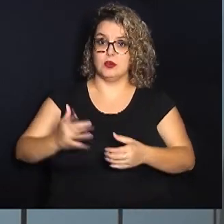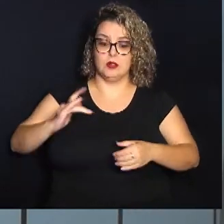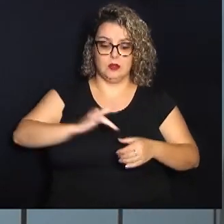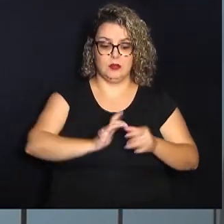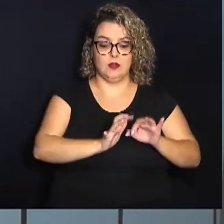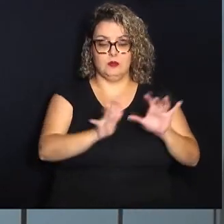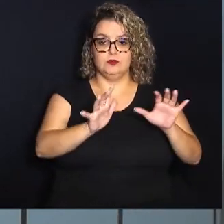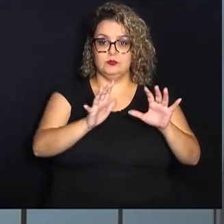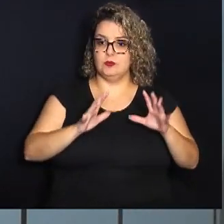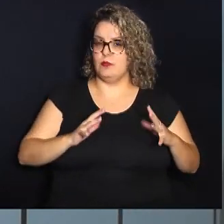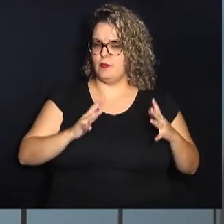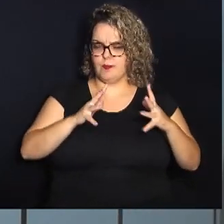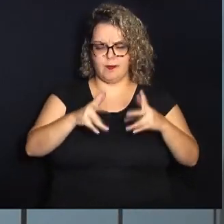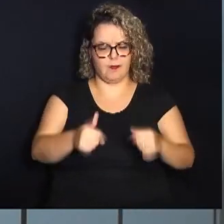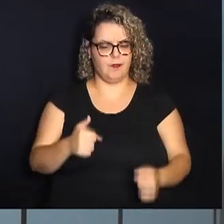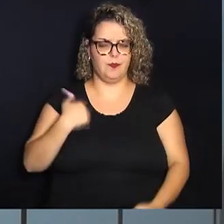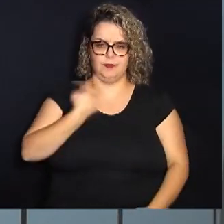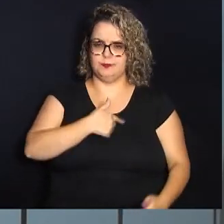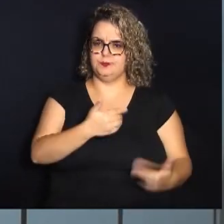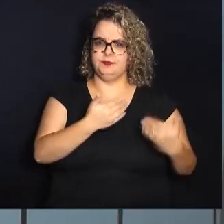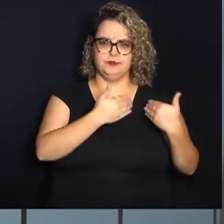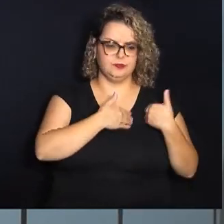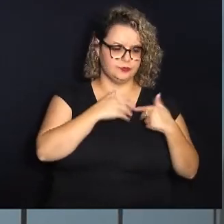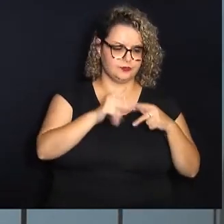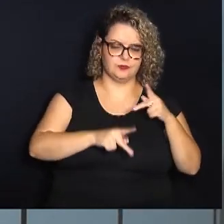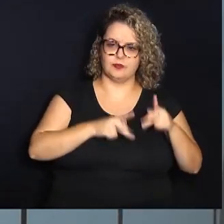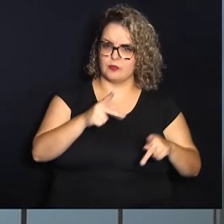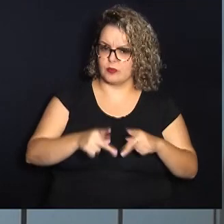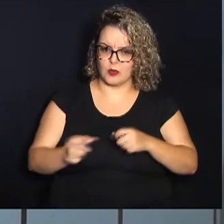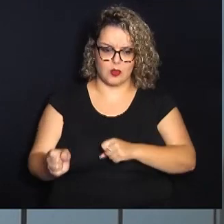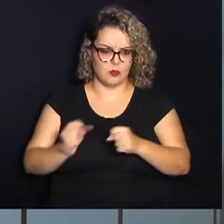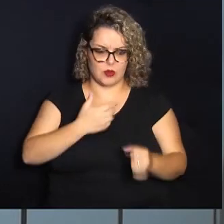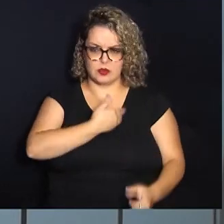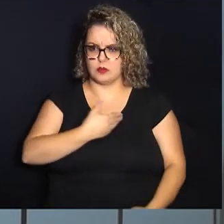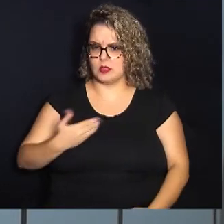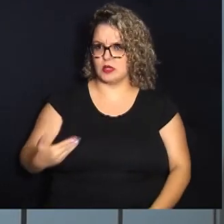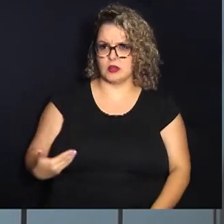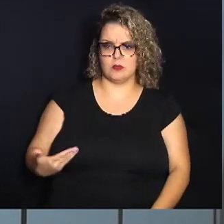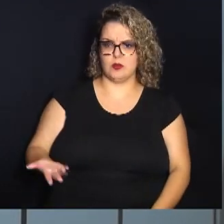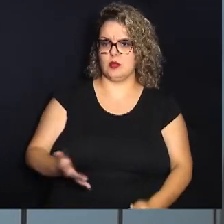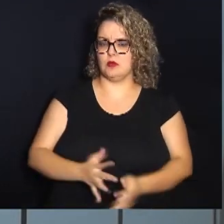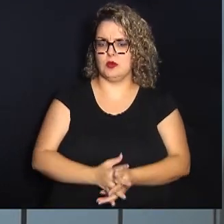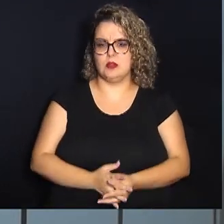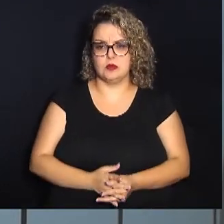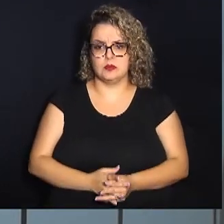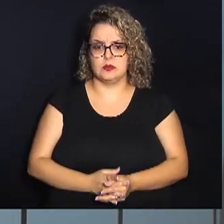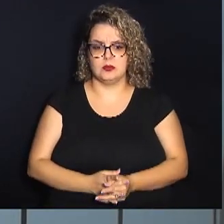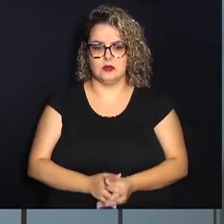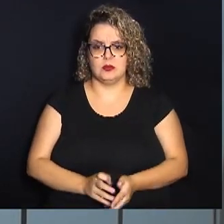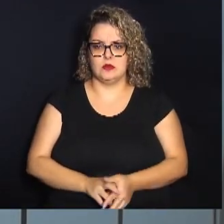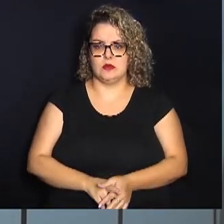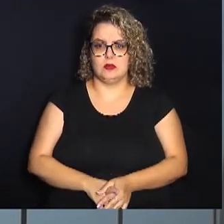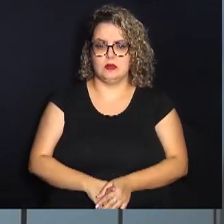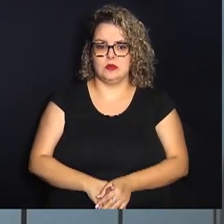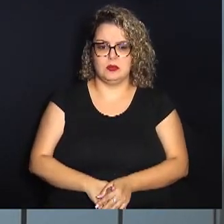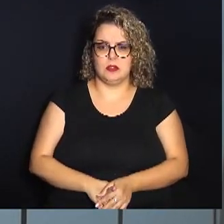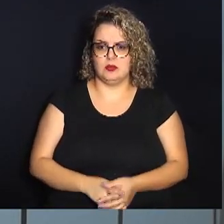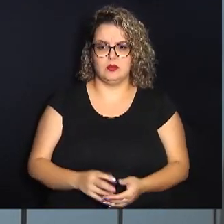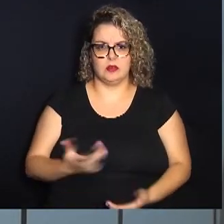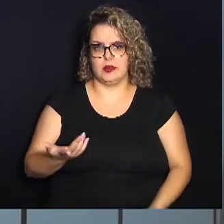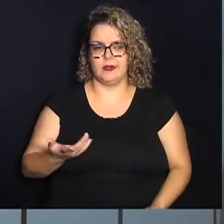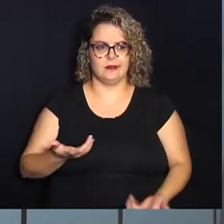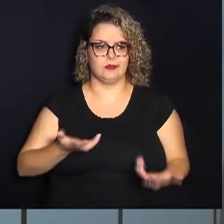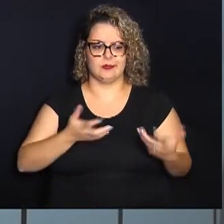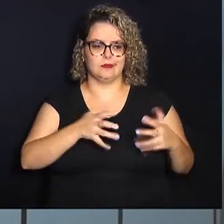todos nós, todos, seja a população, seja o poder público, não adianta querer se eximir de responsabilidade